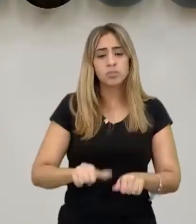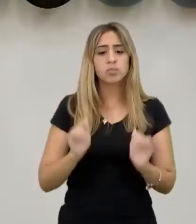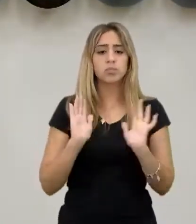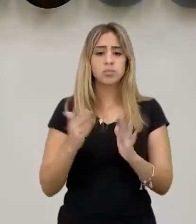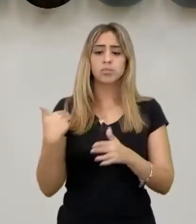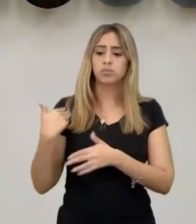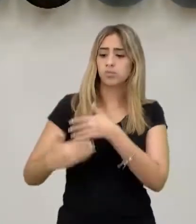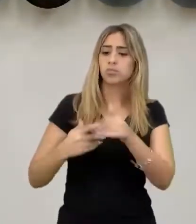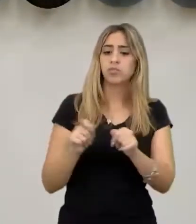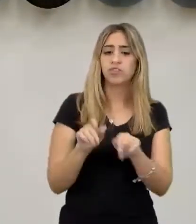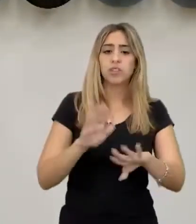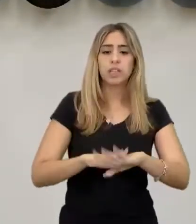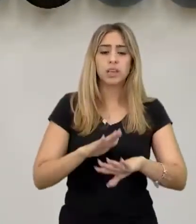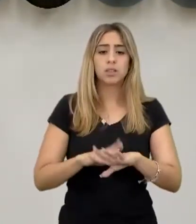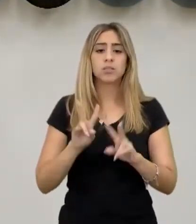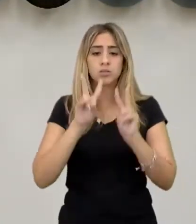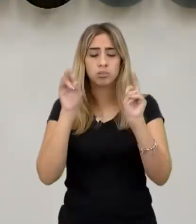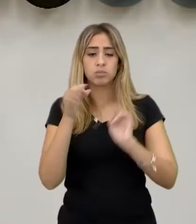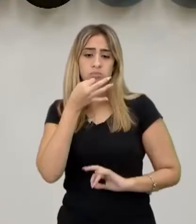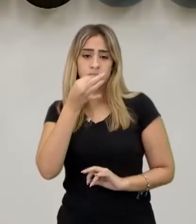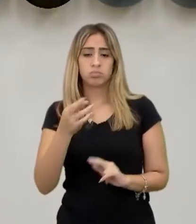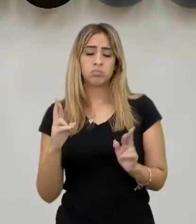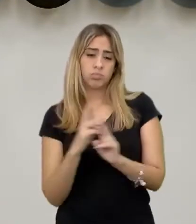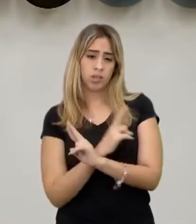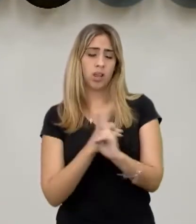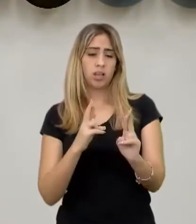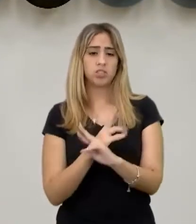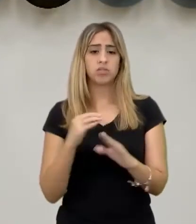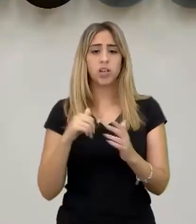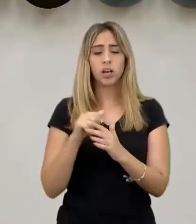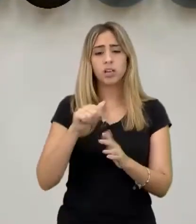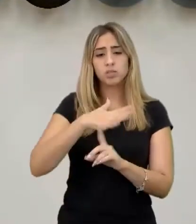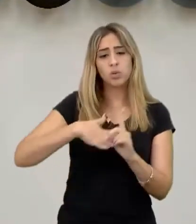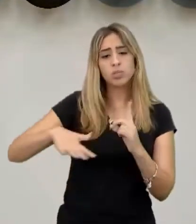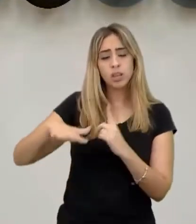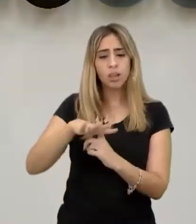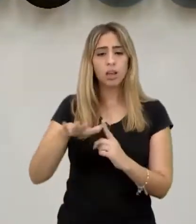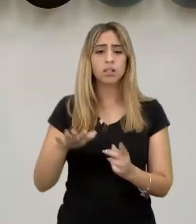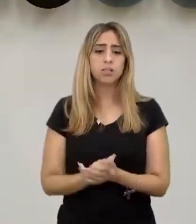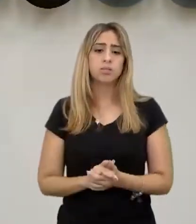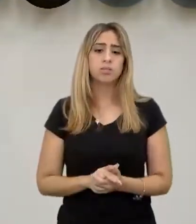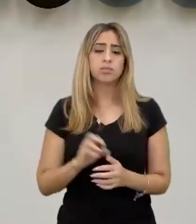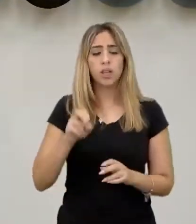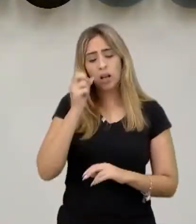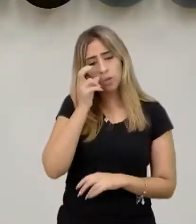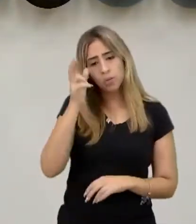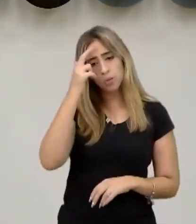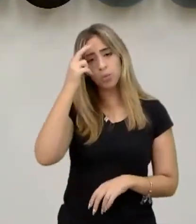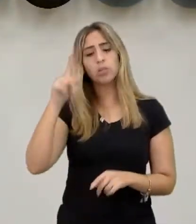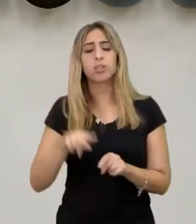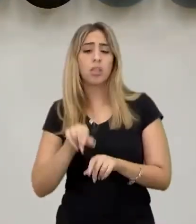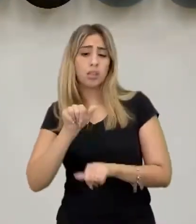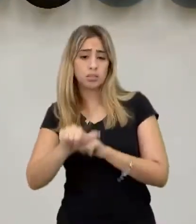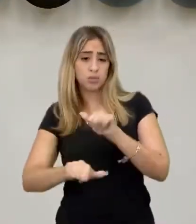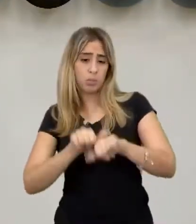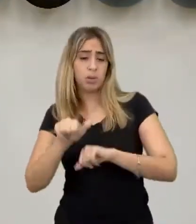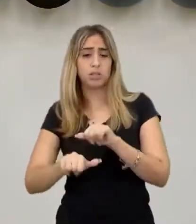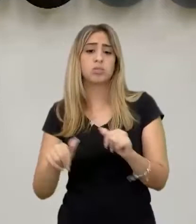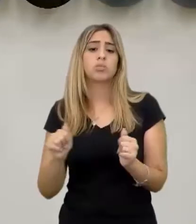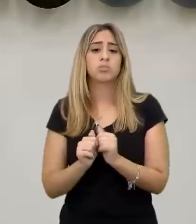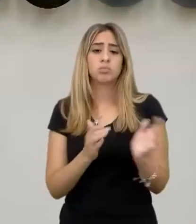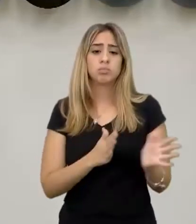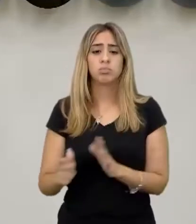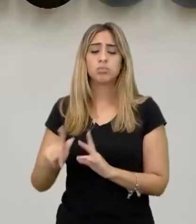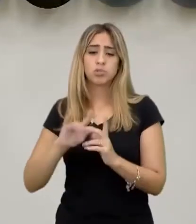já debruçados sobre as questões relativas à sociedade, à cultura, às transformações no